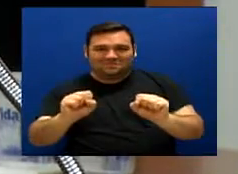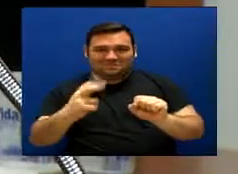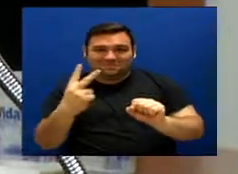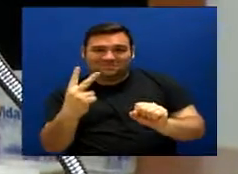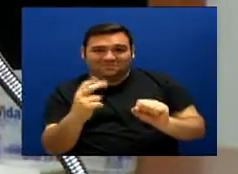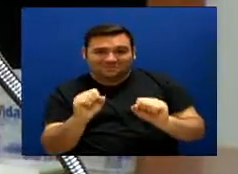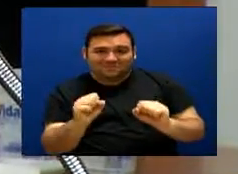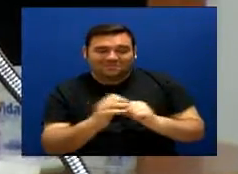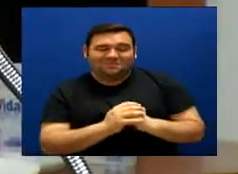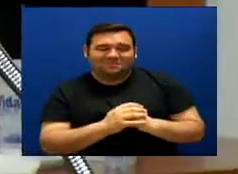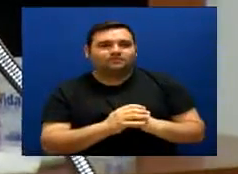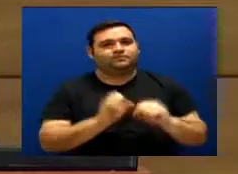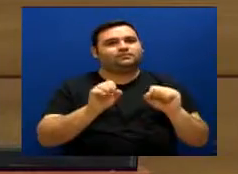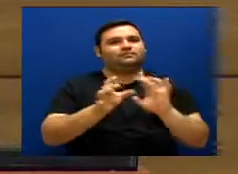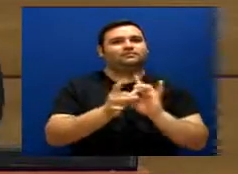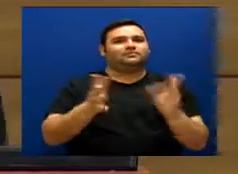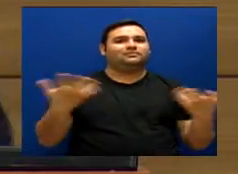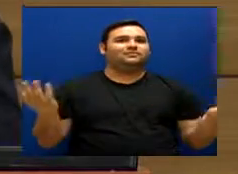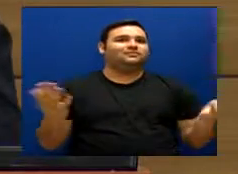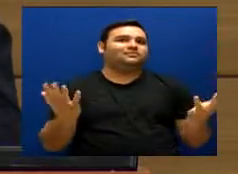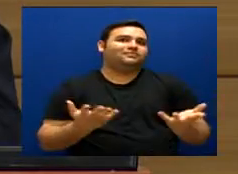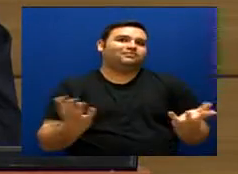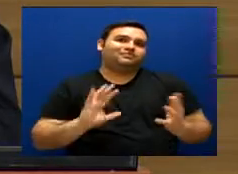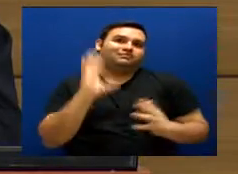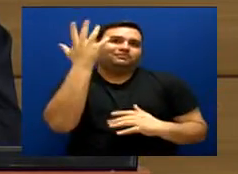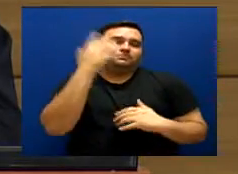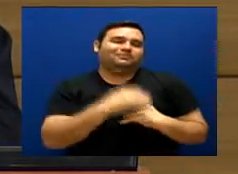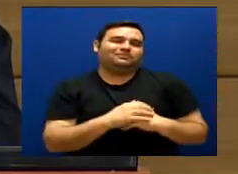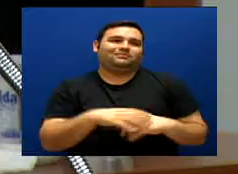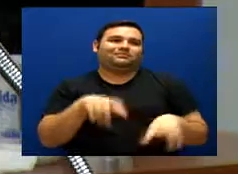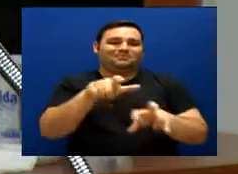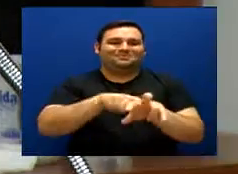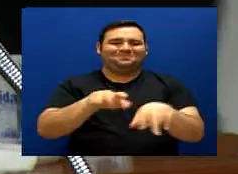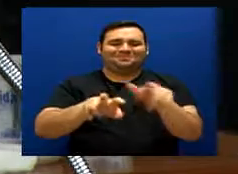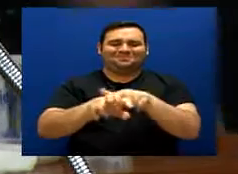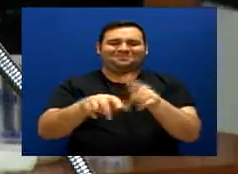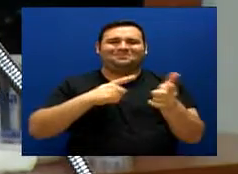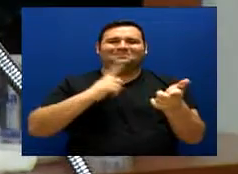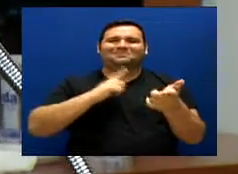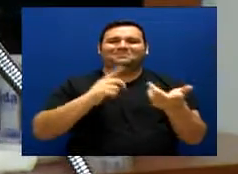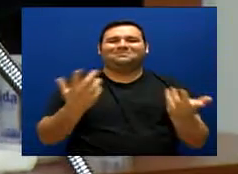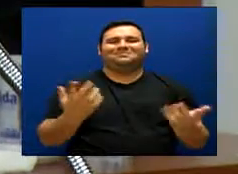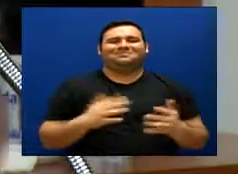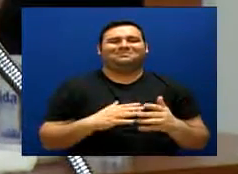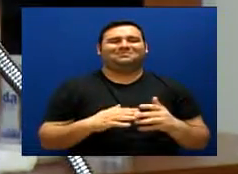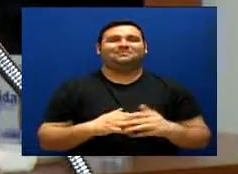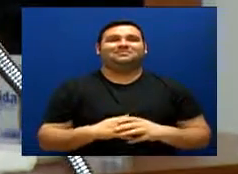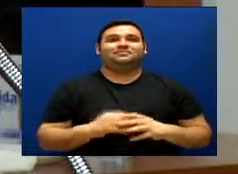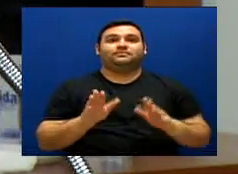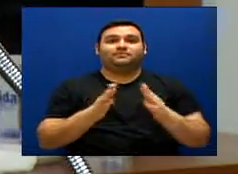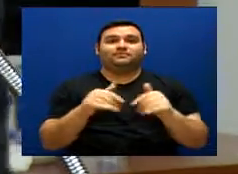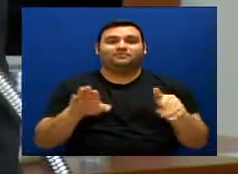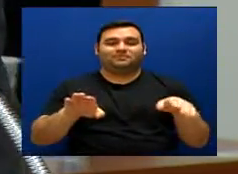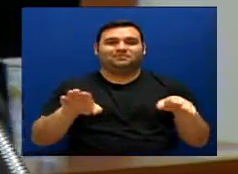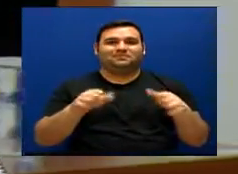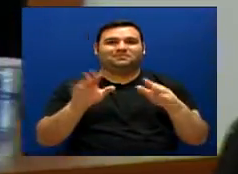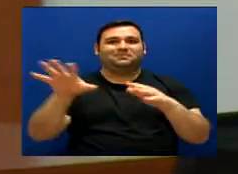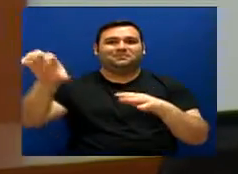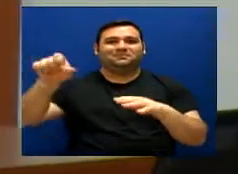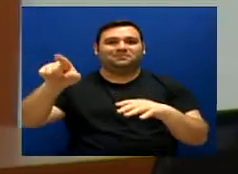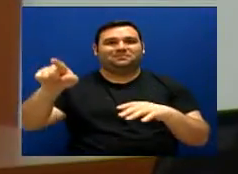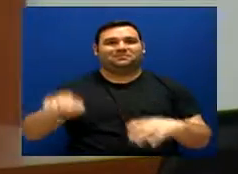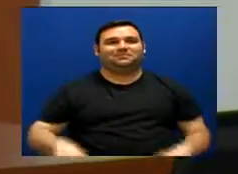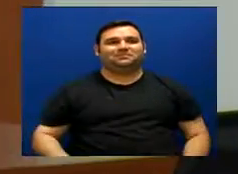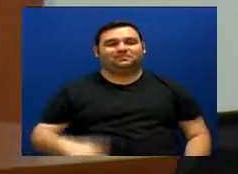uma? Pode, está liberado. Nesse caso é uma exceção. Sandálias da humildade, senhor presidente. Vou pedir para buscar, então.